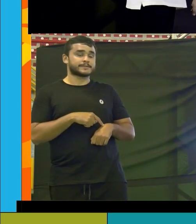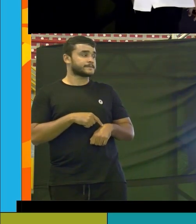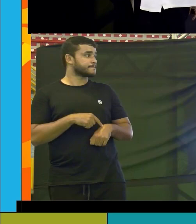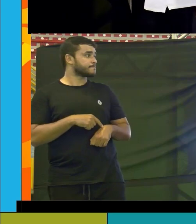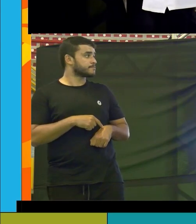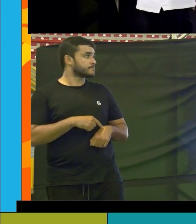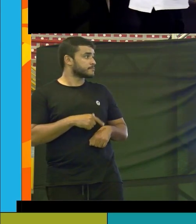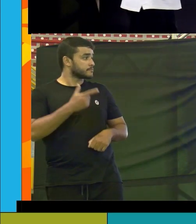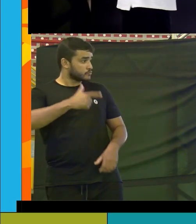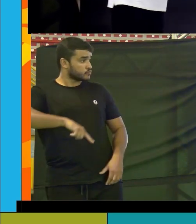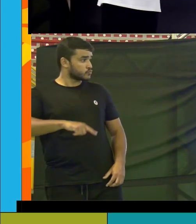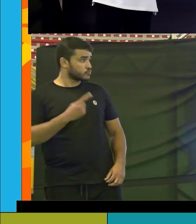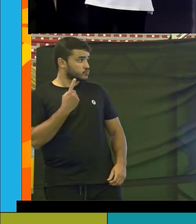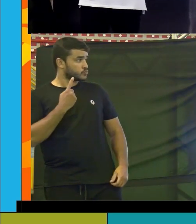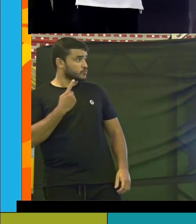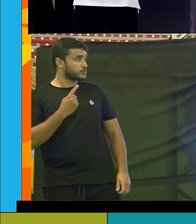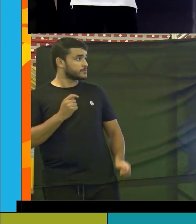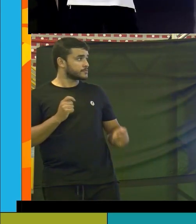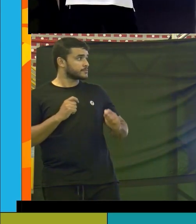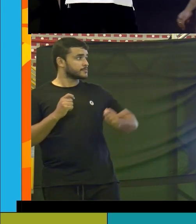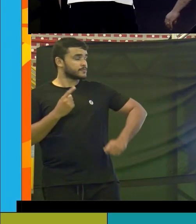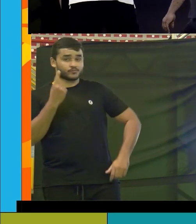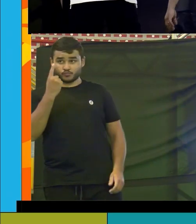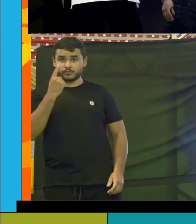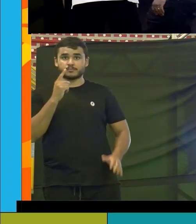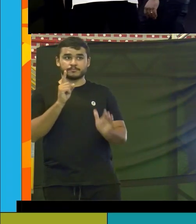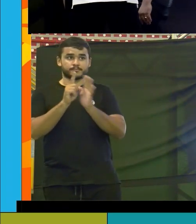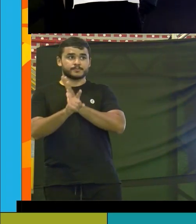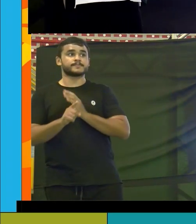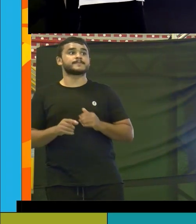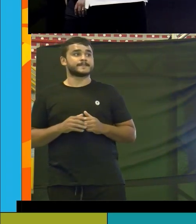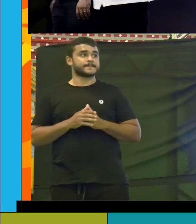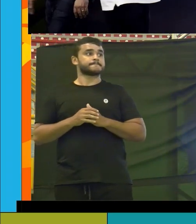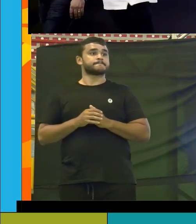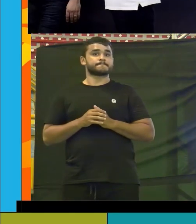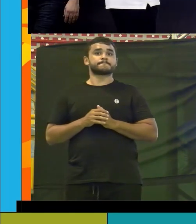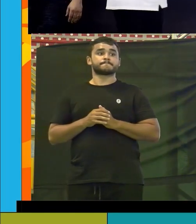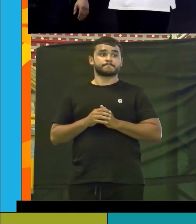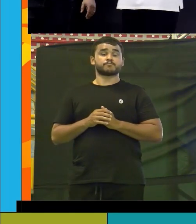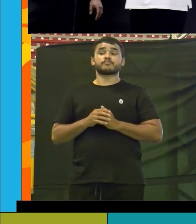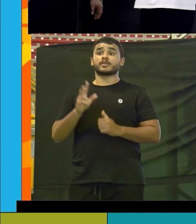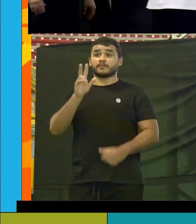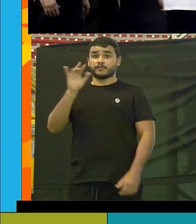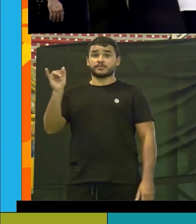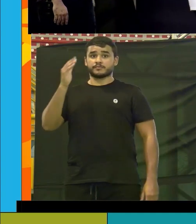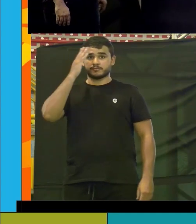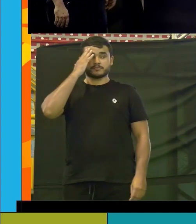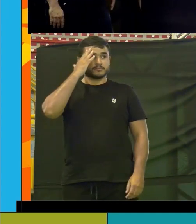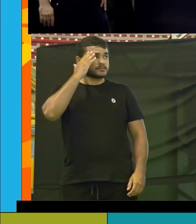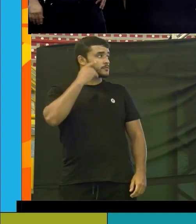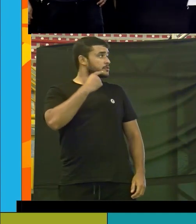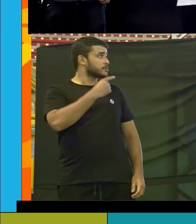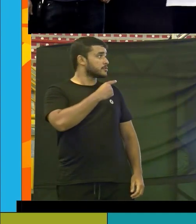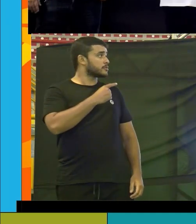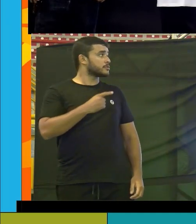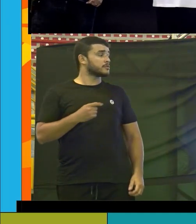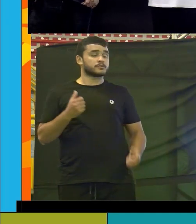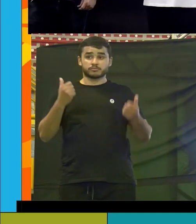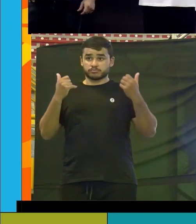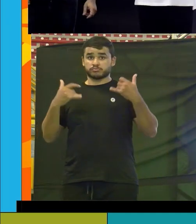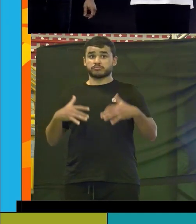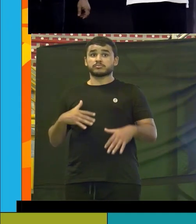mais uma. Não tem mais uma? Mais não uma. acredito. Então, que bom. Então, ele que termina, tá? Mas deixa eu logo me